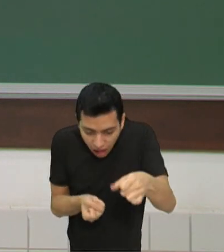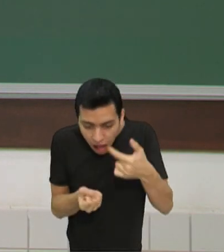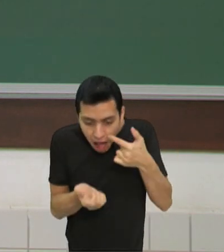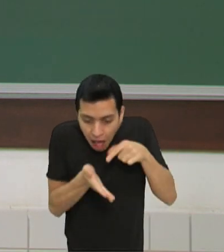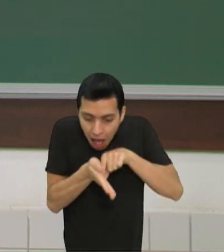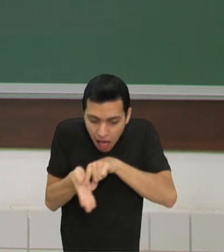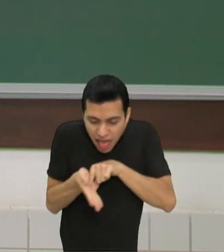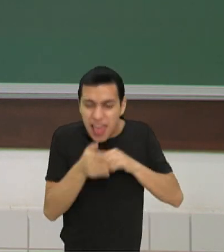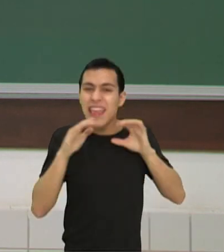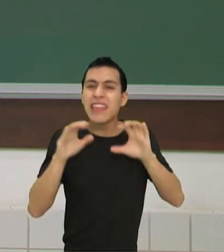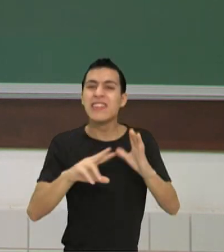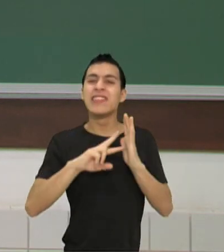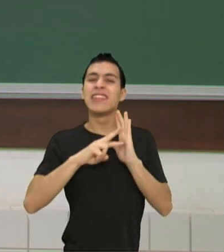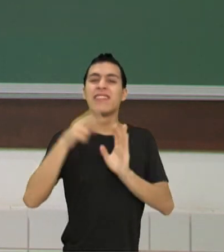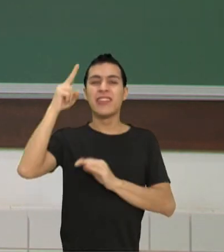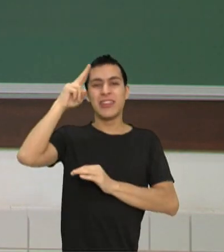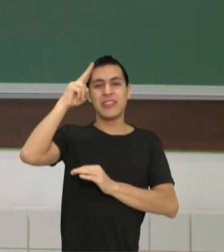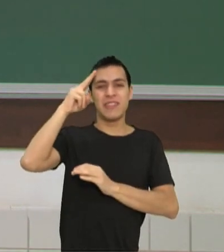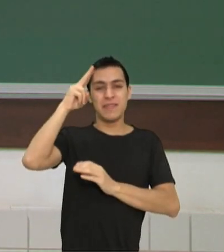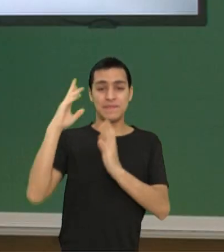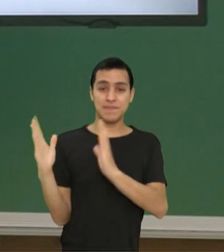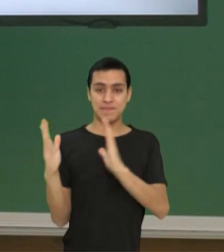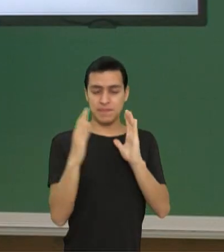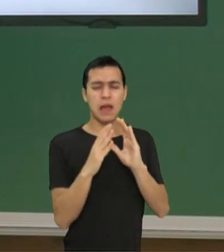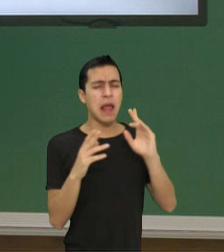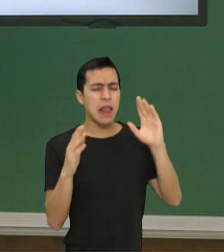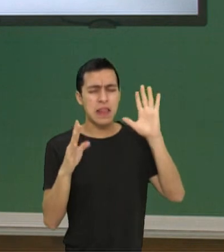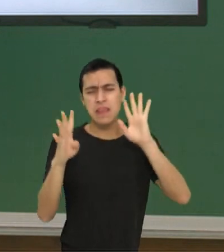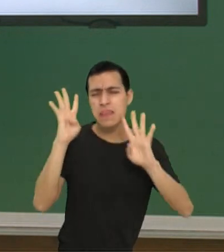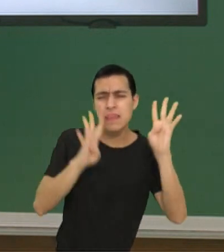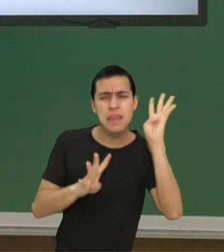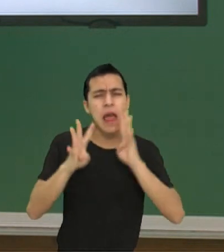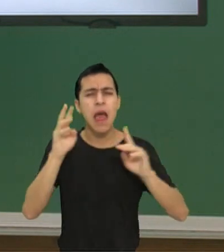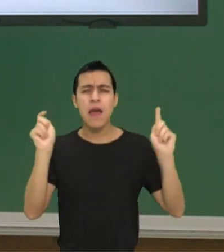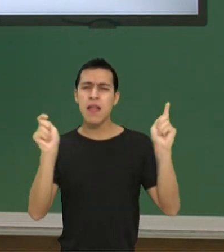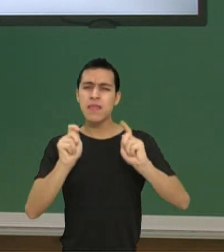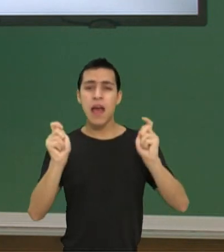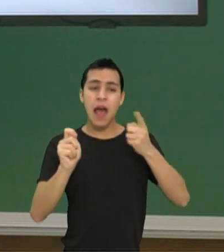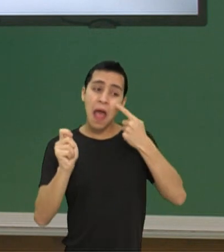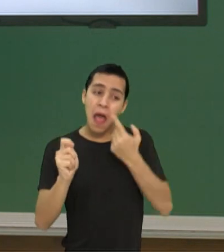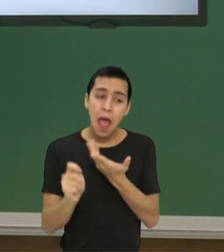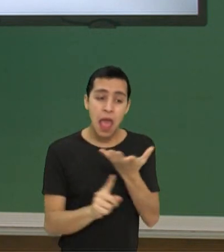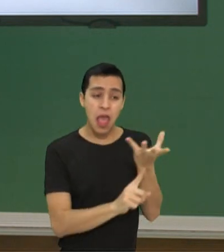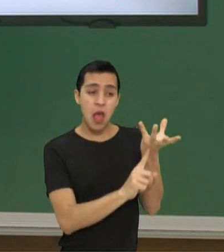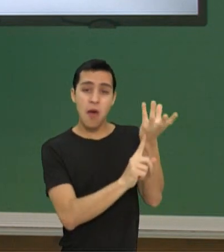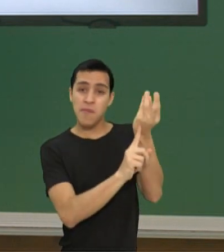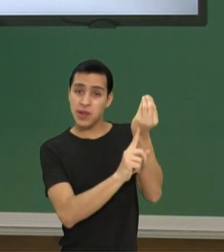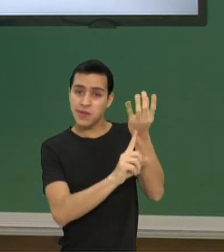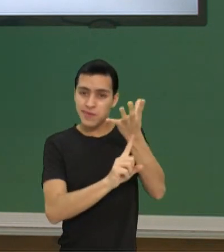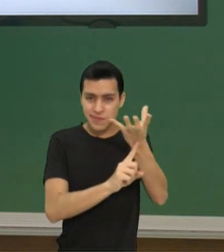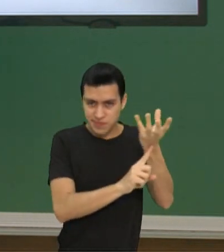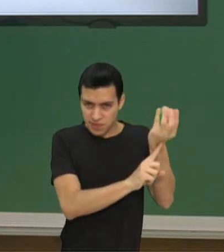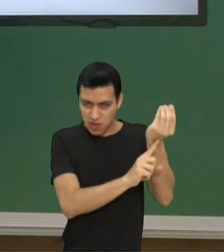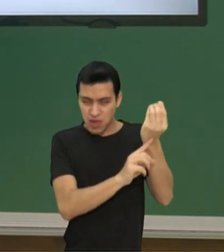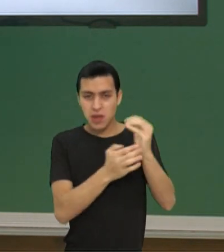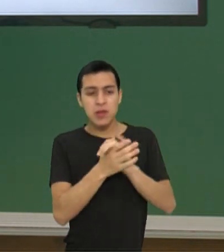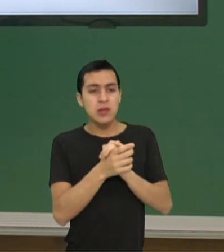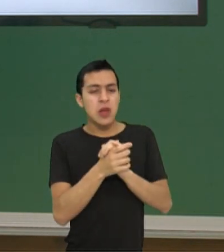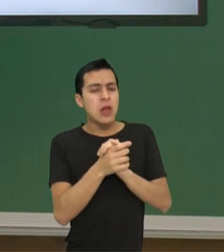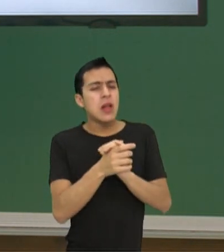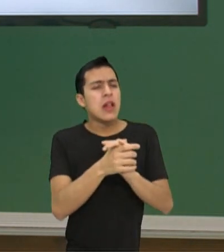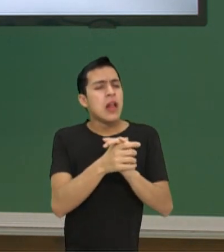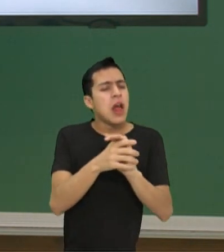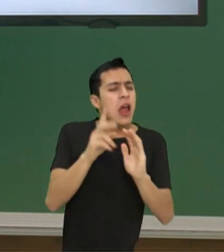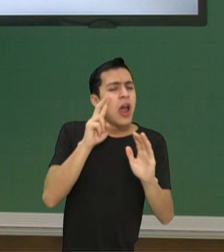ciência. Então, uma das coisas bacanas que a gente pode ver são as obras de arte. E aí, fonte histórica